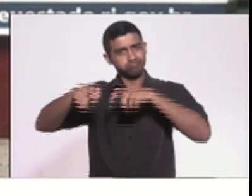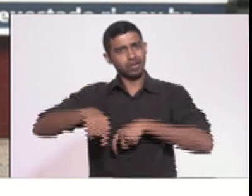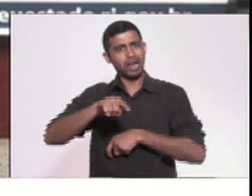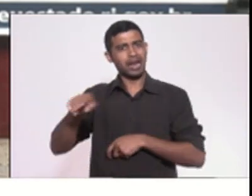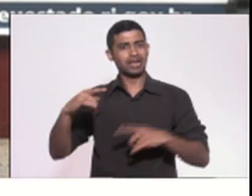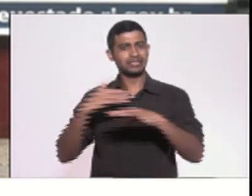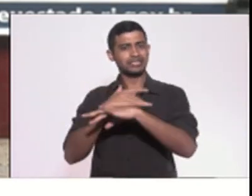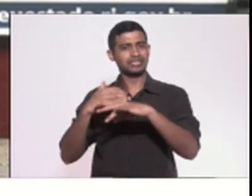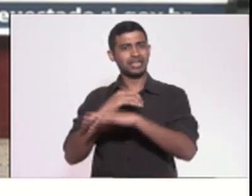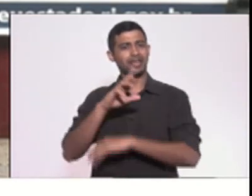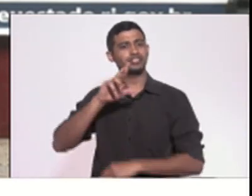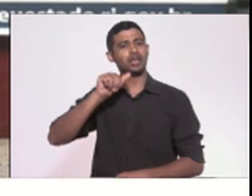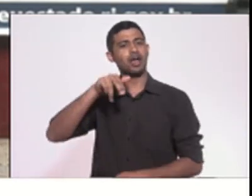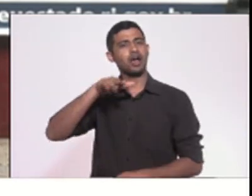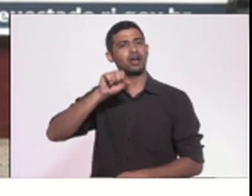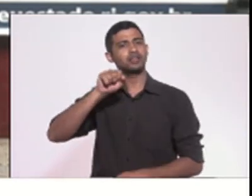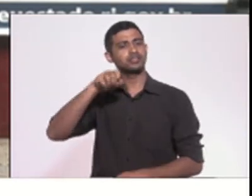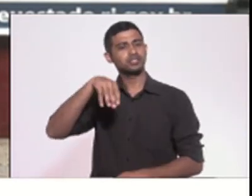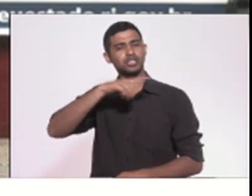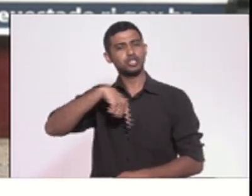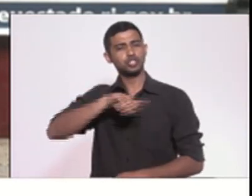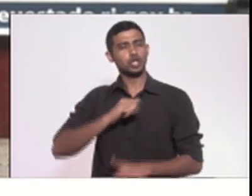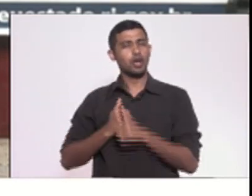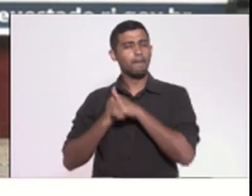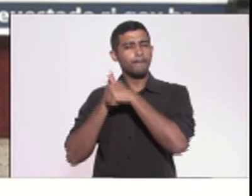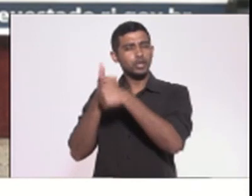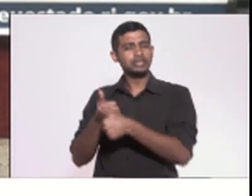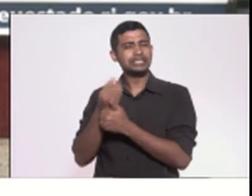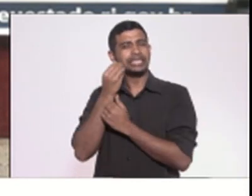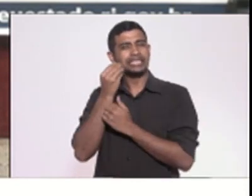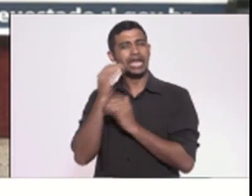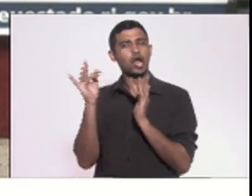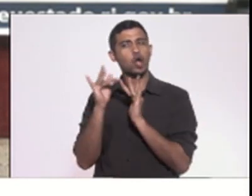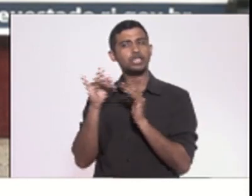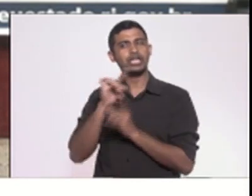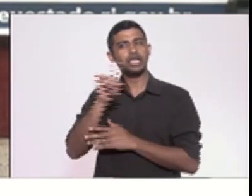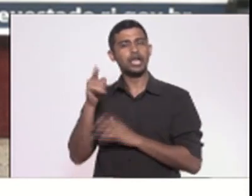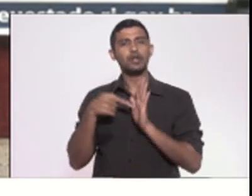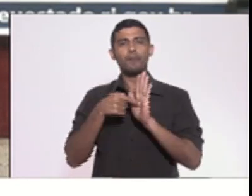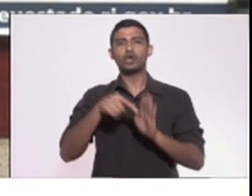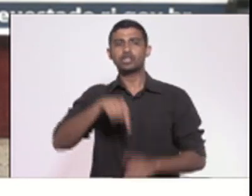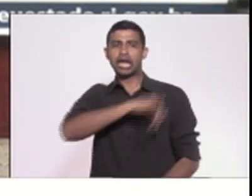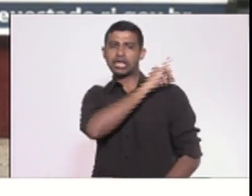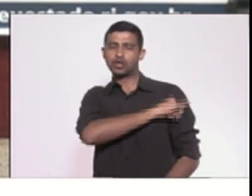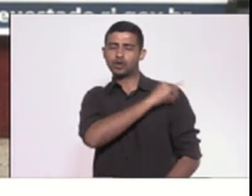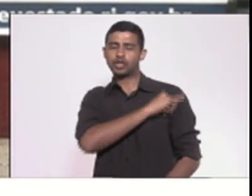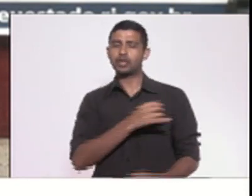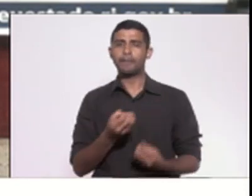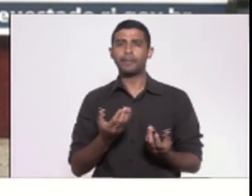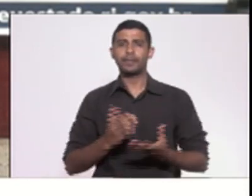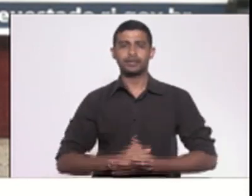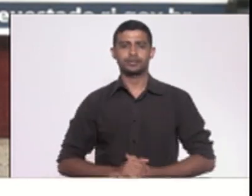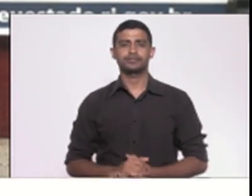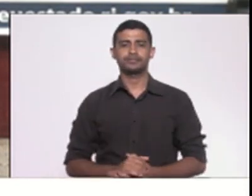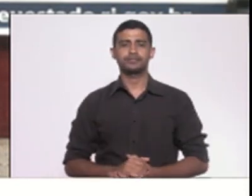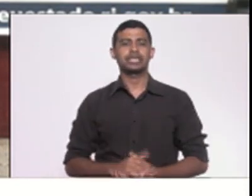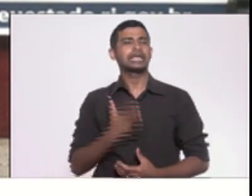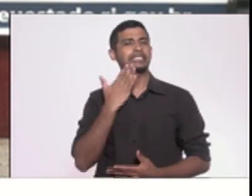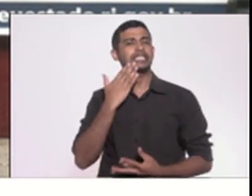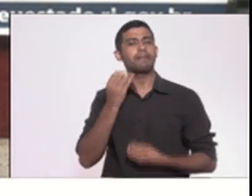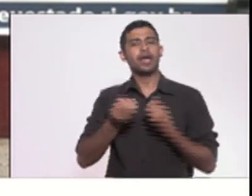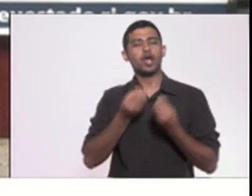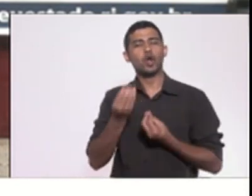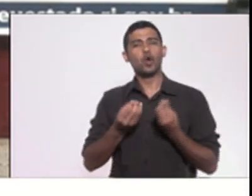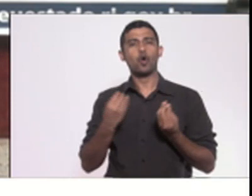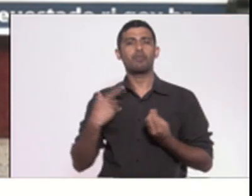está justamente fazendo uma aproximação com eles para ver se eles trazem para cá, para o estado do Rio, para mostrar como funciona esse